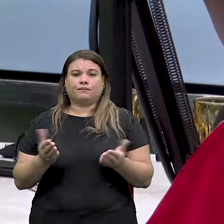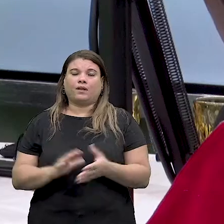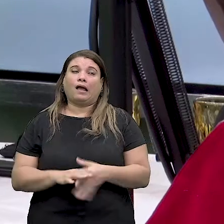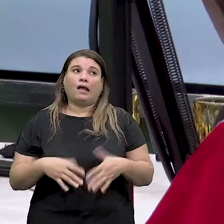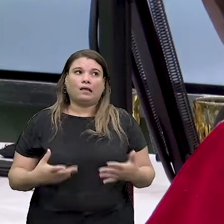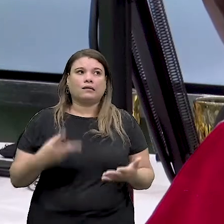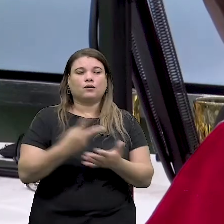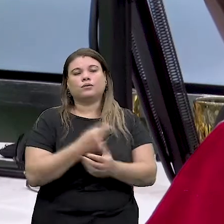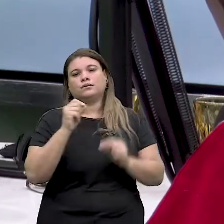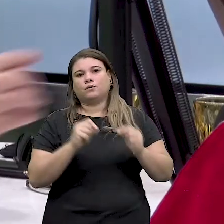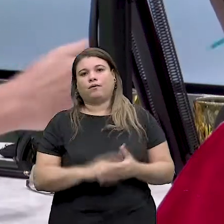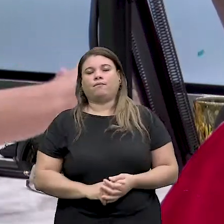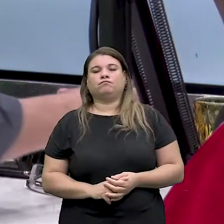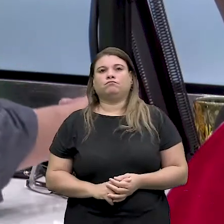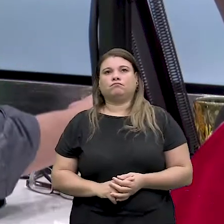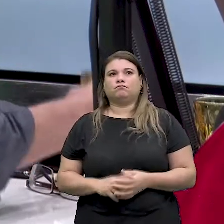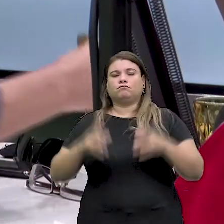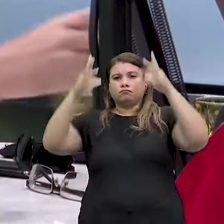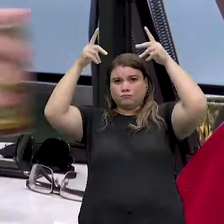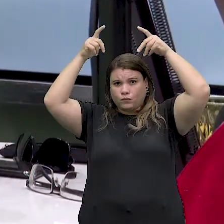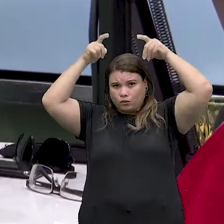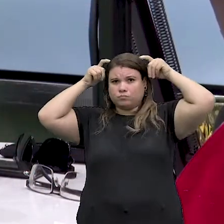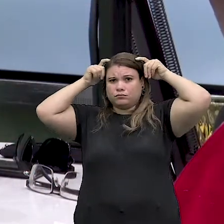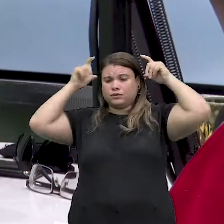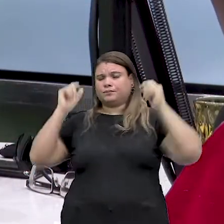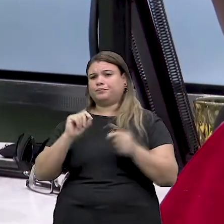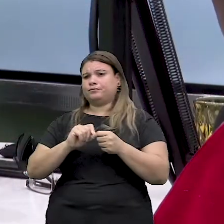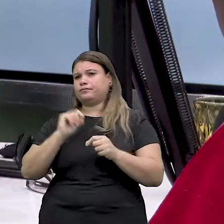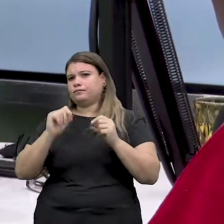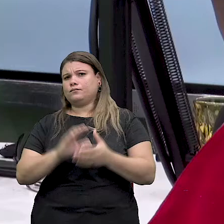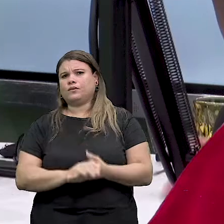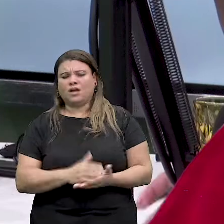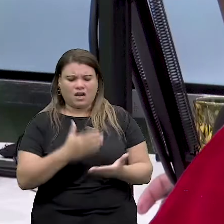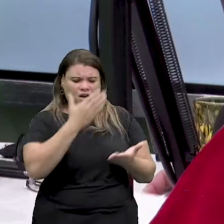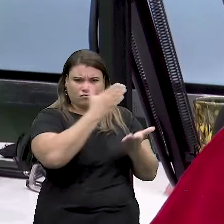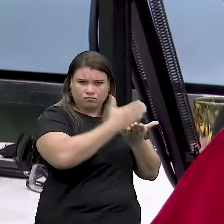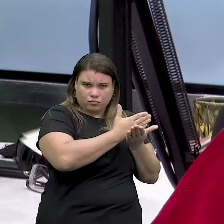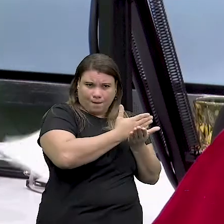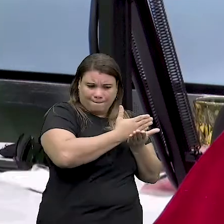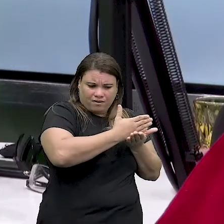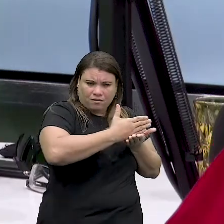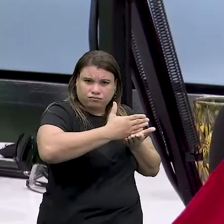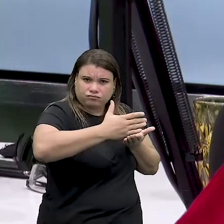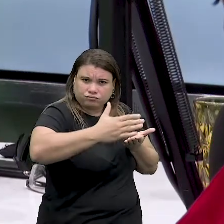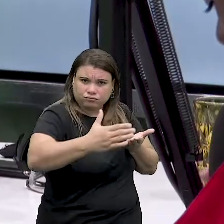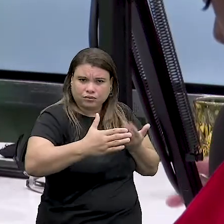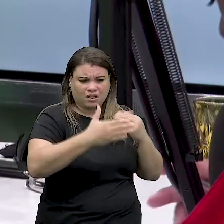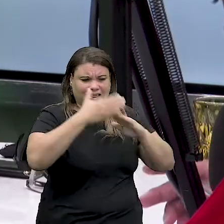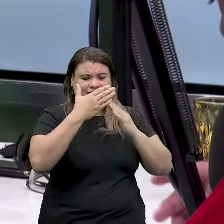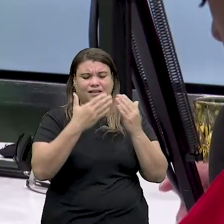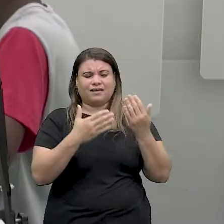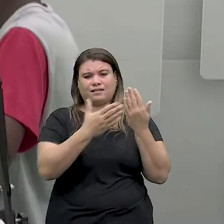daqui para frente, isso aqui é 1 litro. Faz de conta que é 1 litro. Aí eu vou guardar aqui,